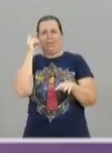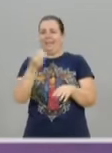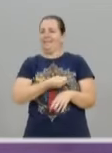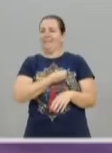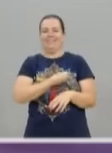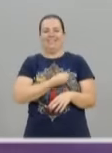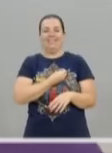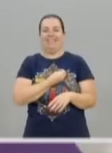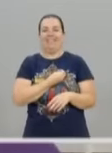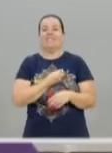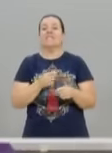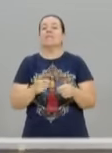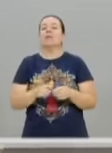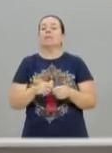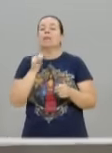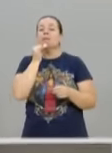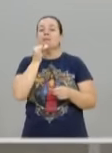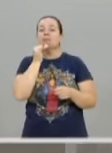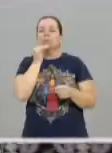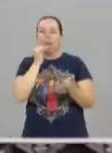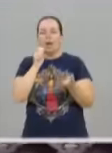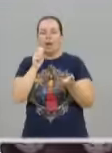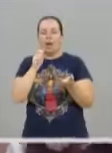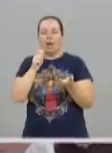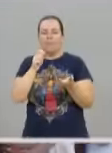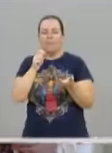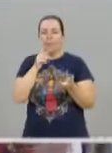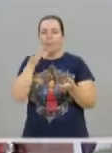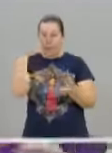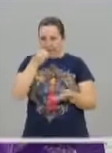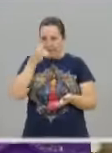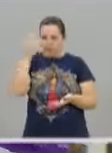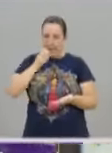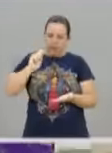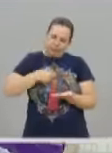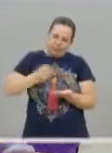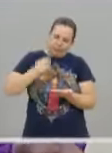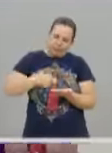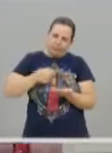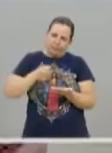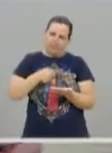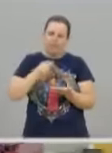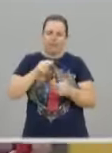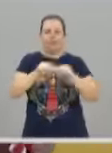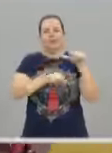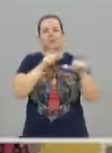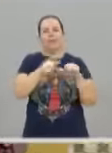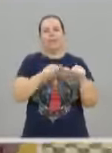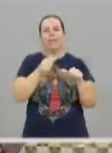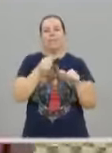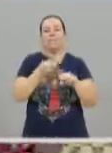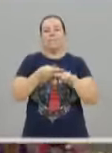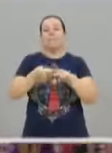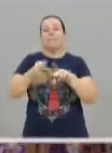bate leite vira manteiga se você aperta o nariz